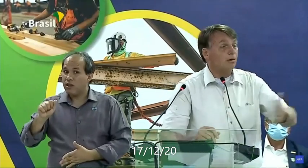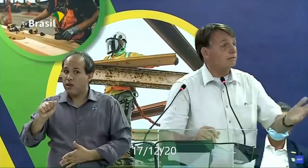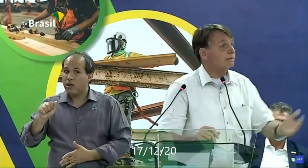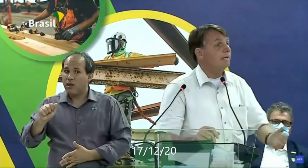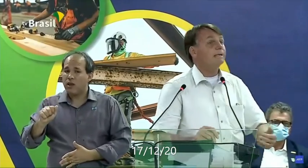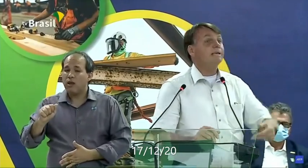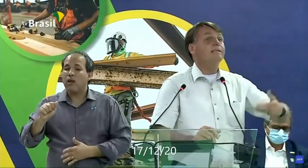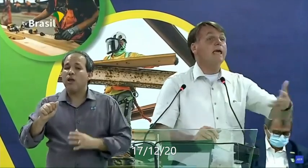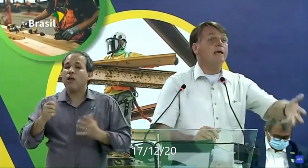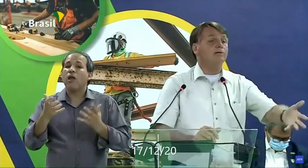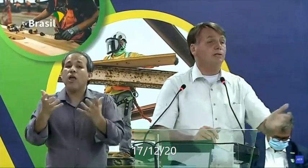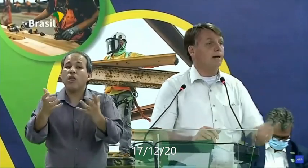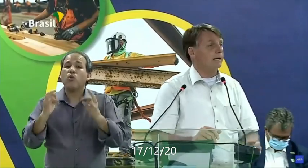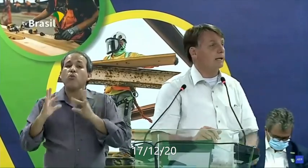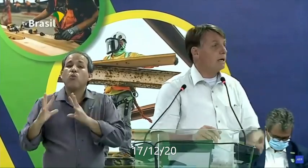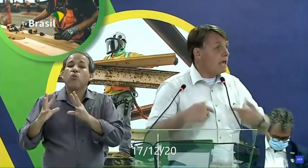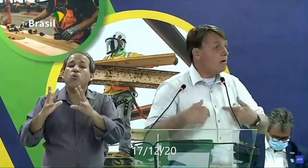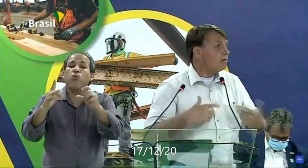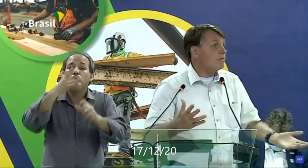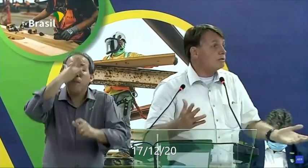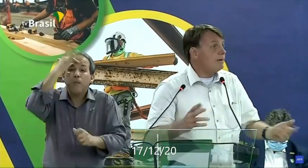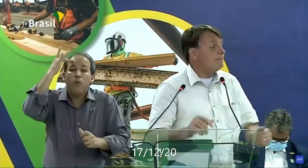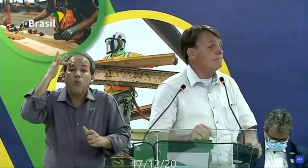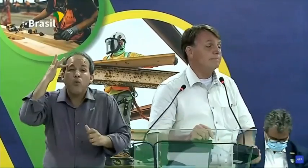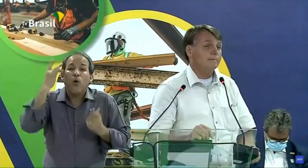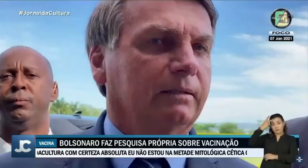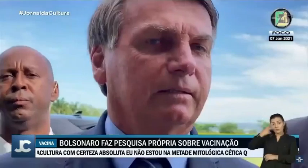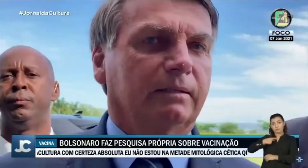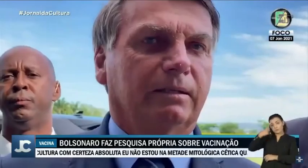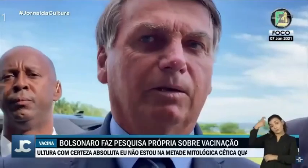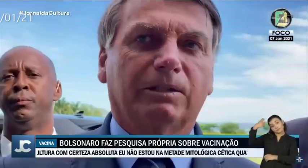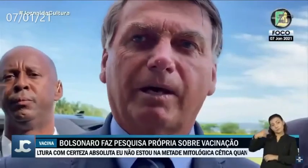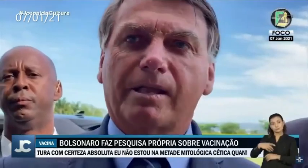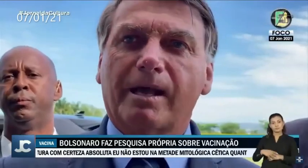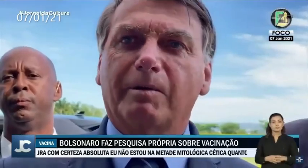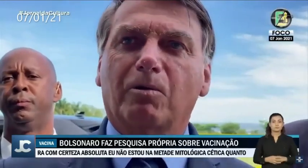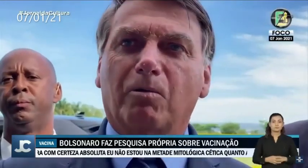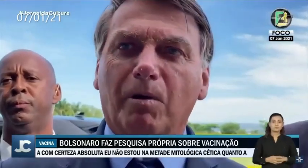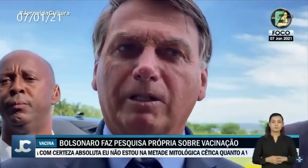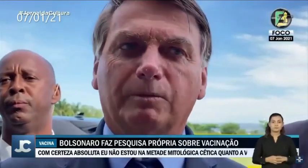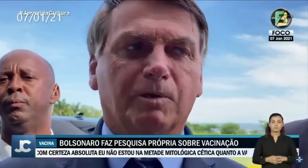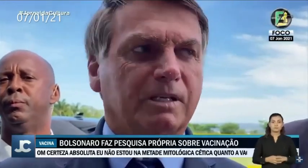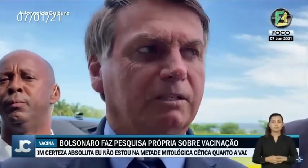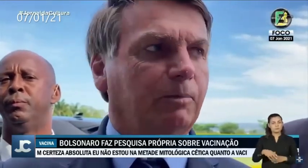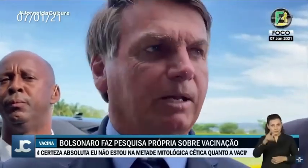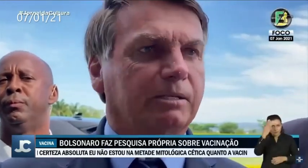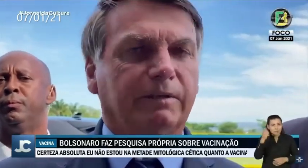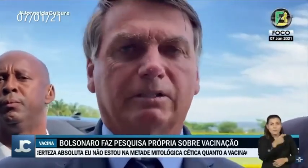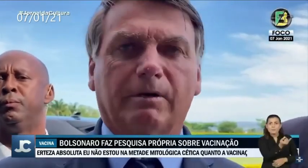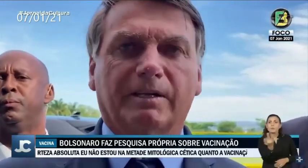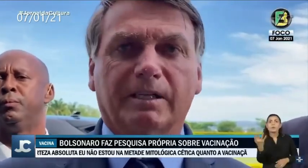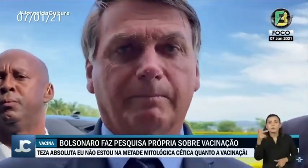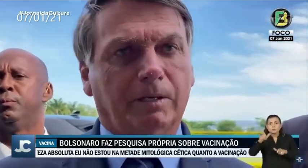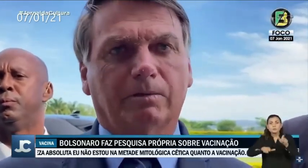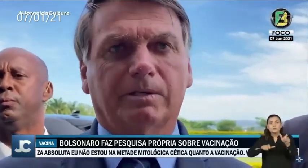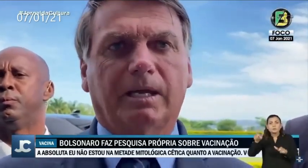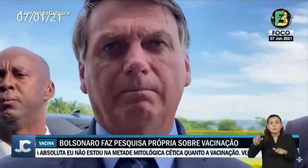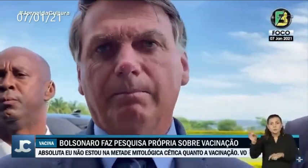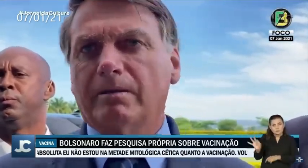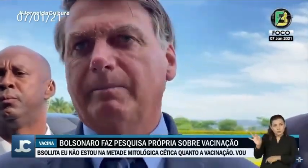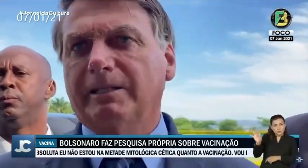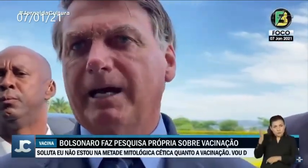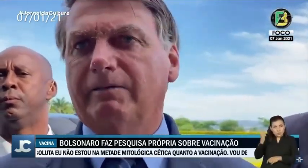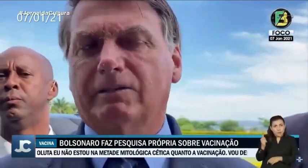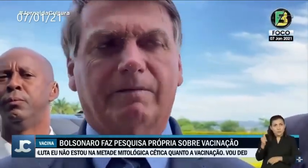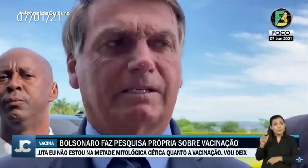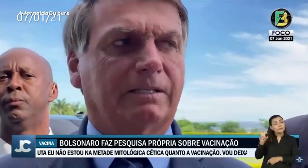extensiva a todos que queiram tomá-la. Eu não vou tomar. Alguém sabe quantos por cento da população vai tomar vacina? Pelo que eu